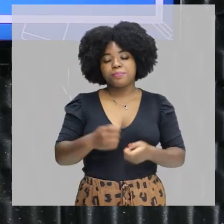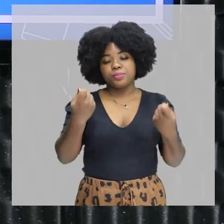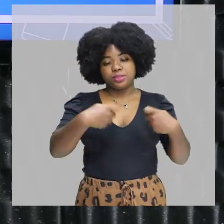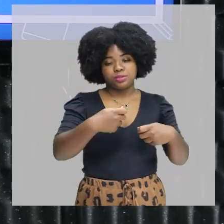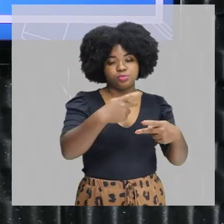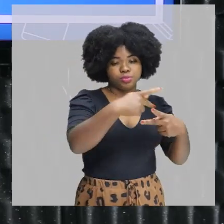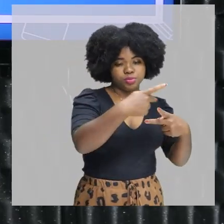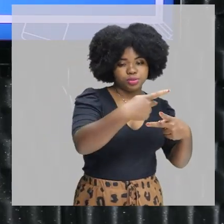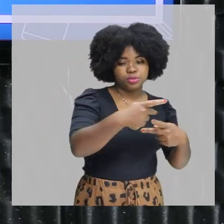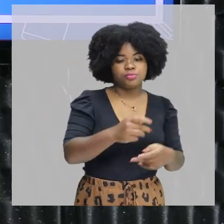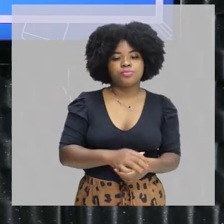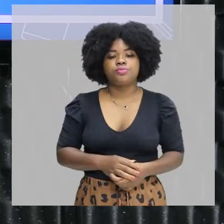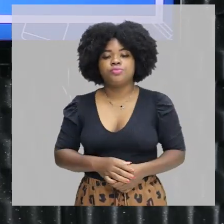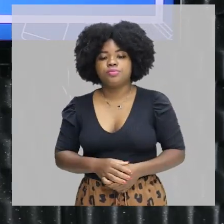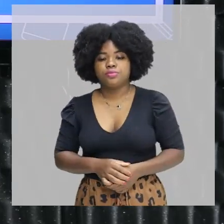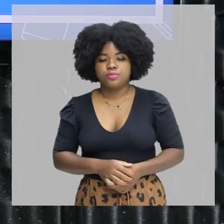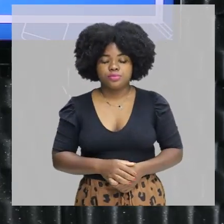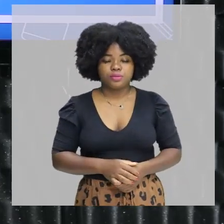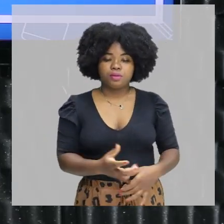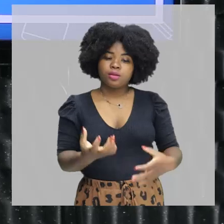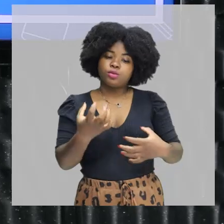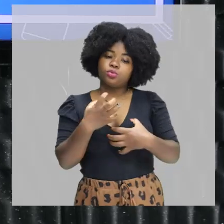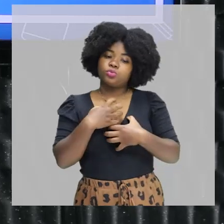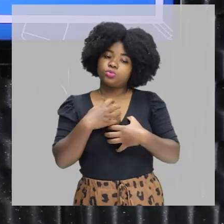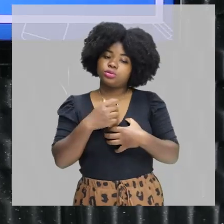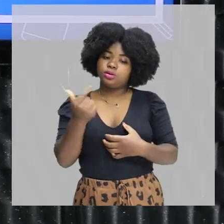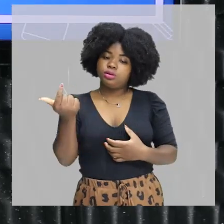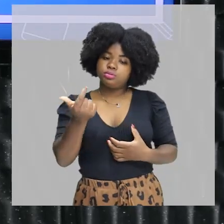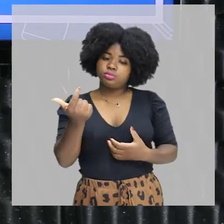preposição, tá? E implicar no sentido de